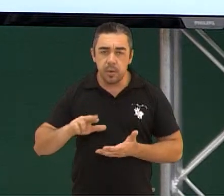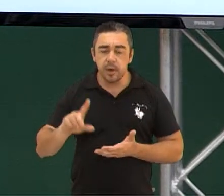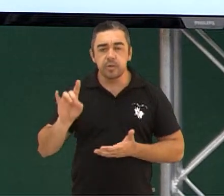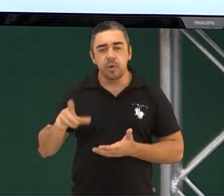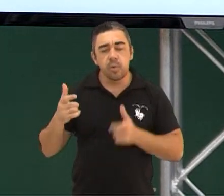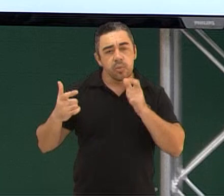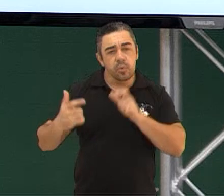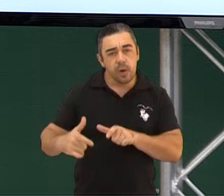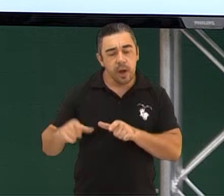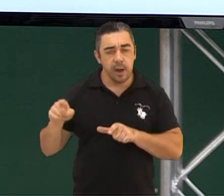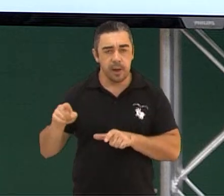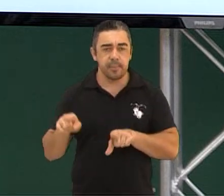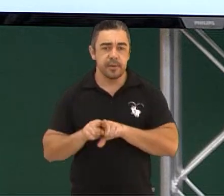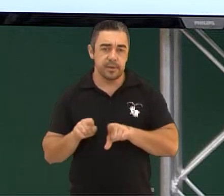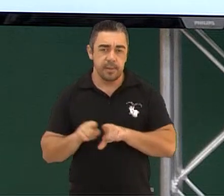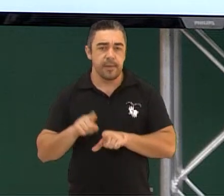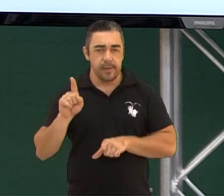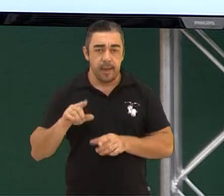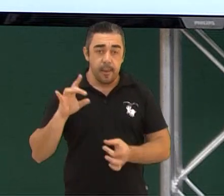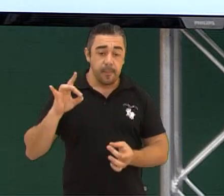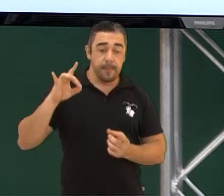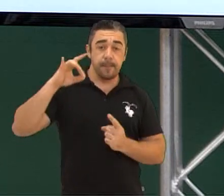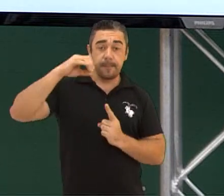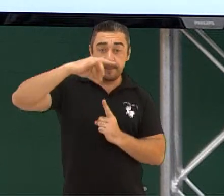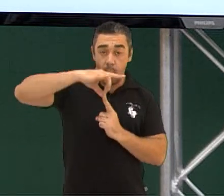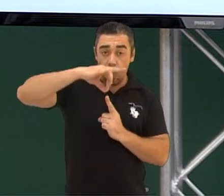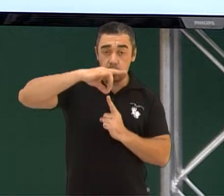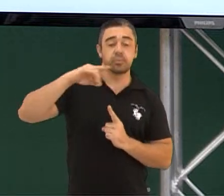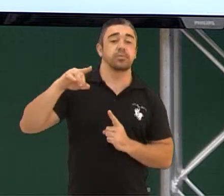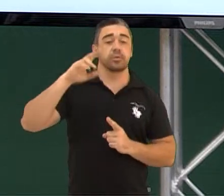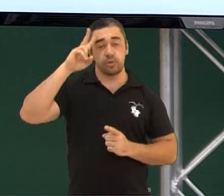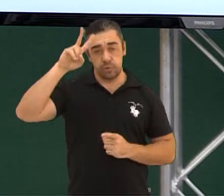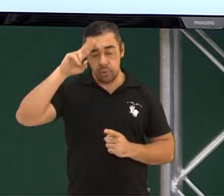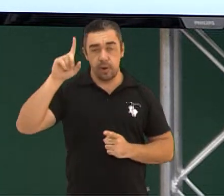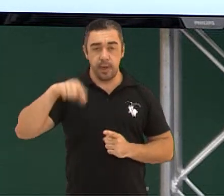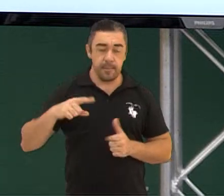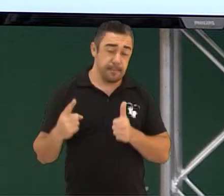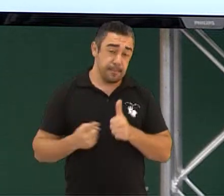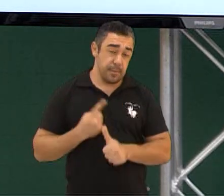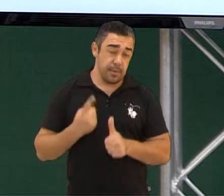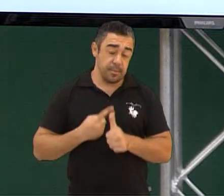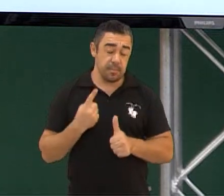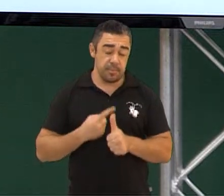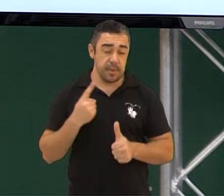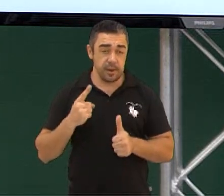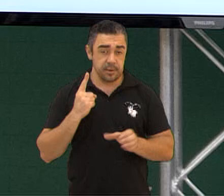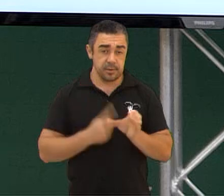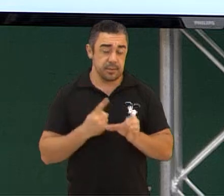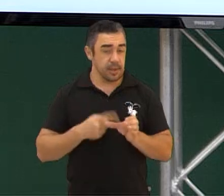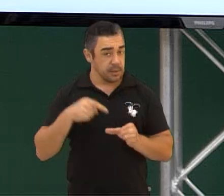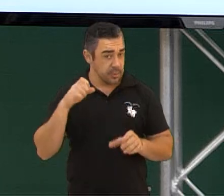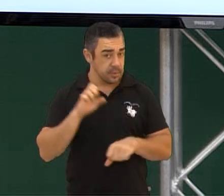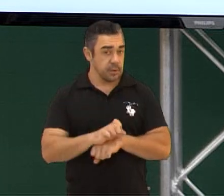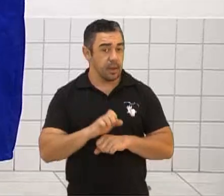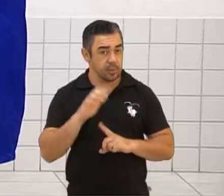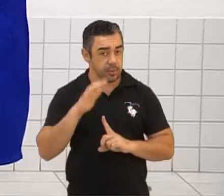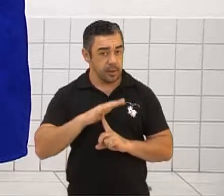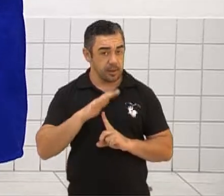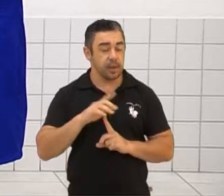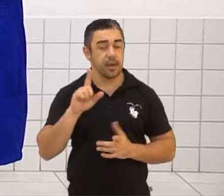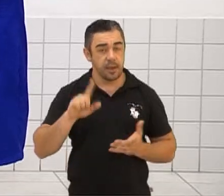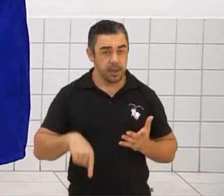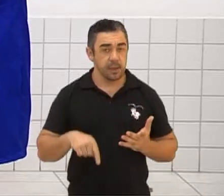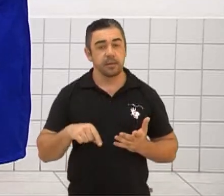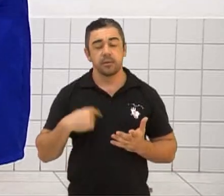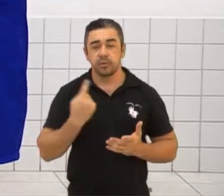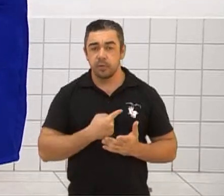porto, tudo, né? Mas também como ponto histórico nosso, uma das primeiras cidades aí, que são os centros nossos aqui urbanos, a questão no estado do Paraná. Isso, aí a gente